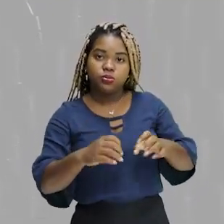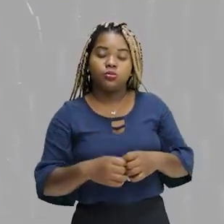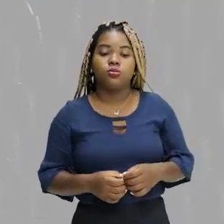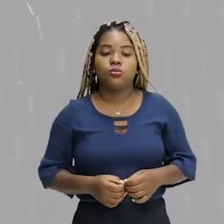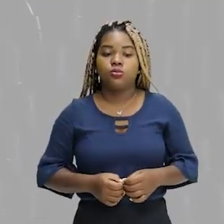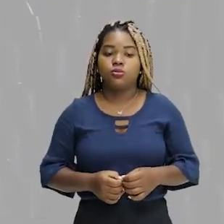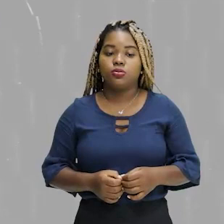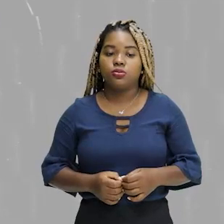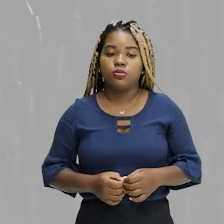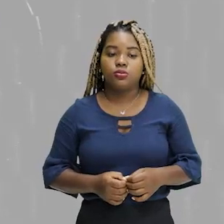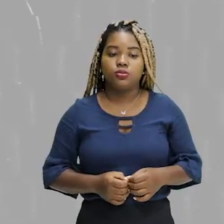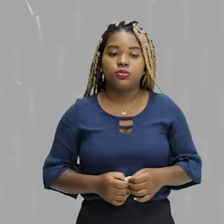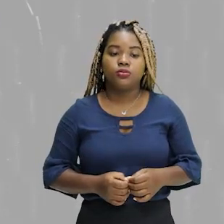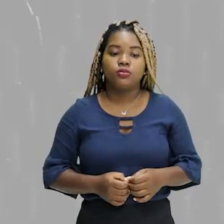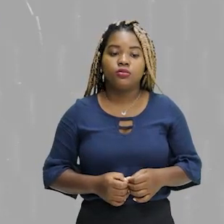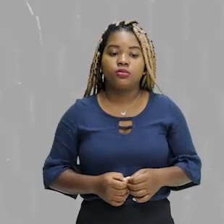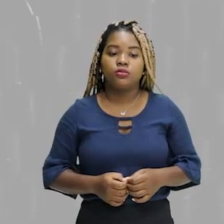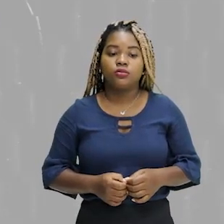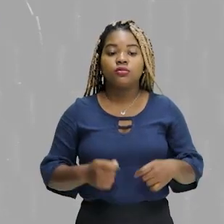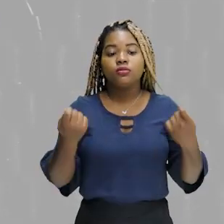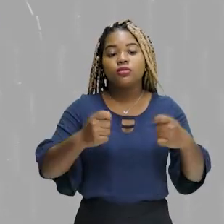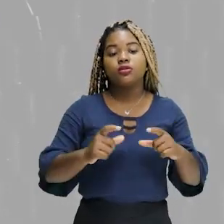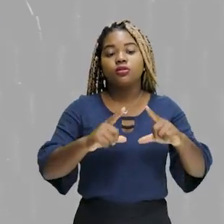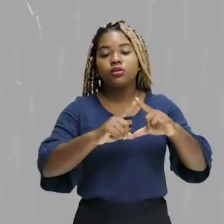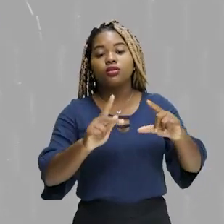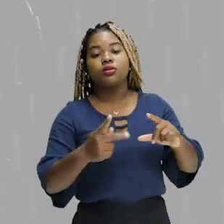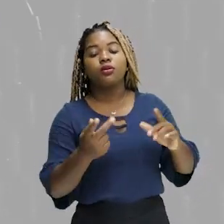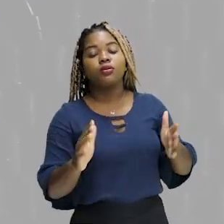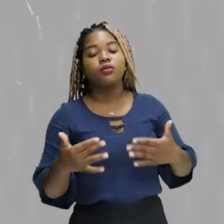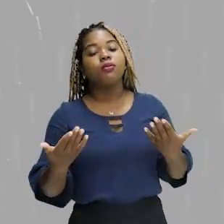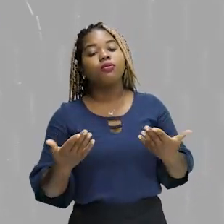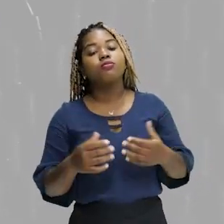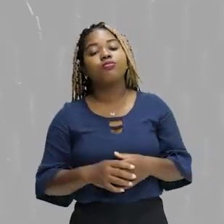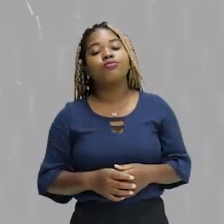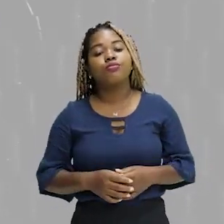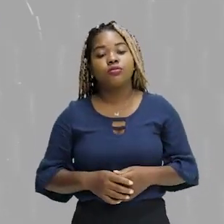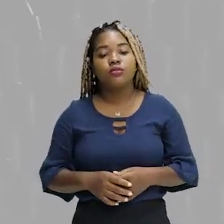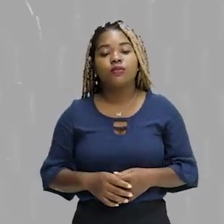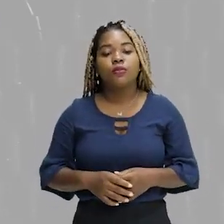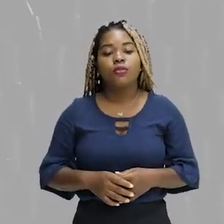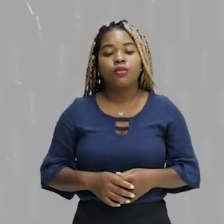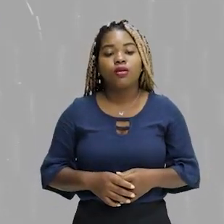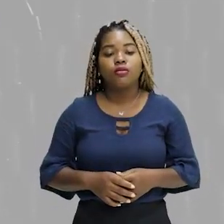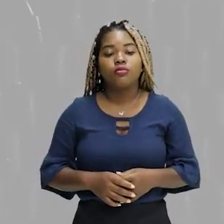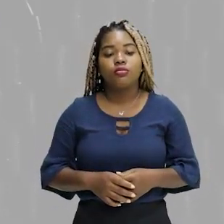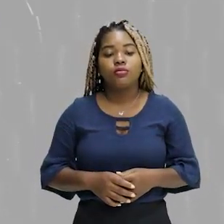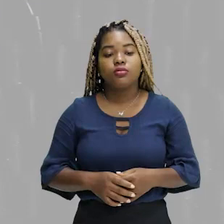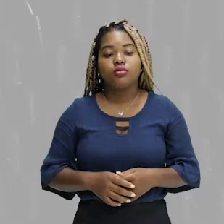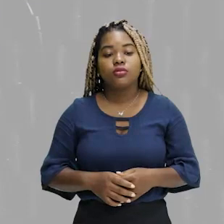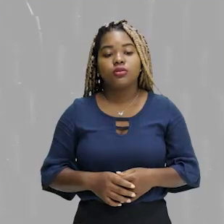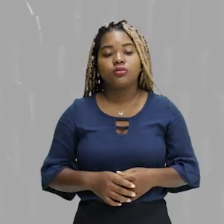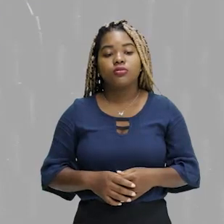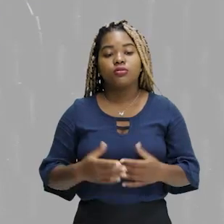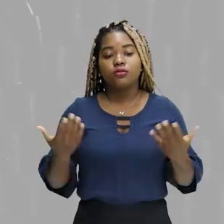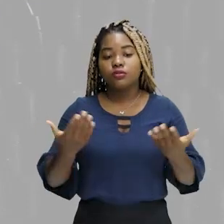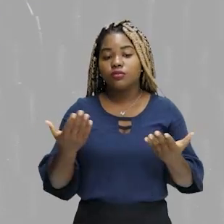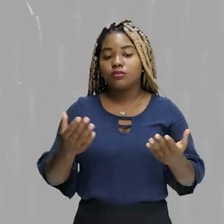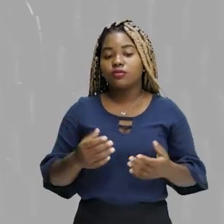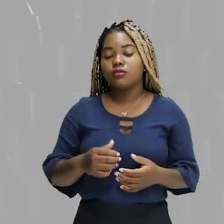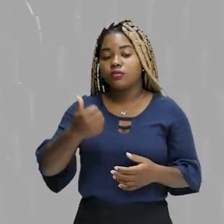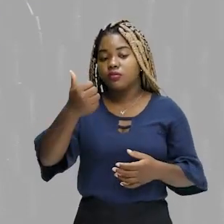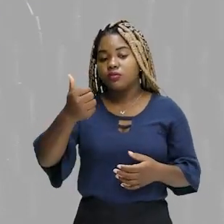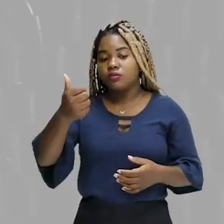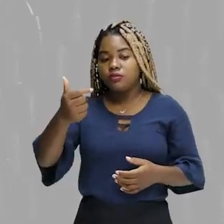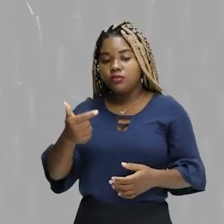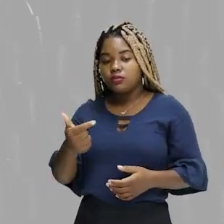nisso, calcule o ΔH para a reação abaixo. Então, essa reação que aparece agora, 1/2